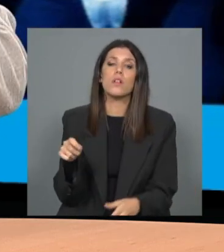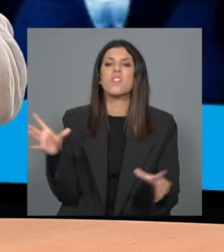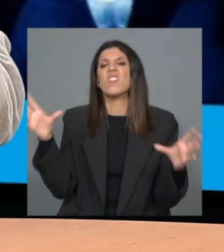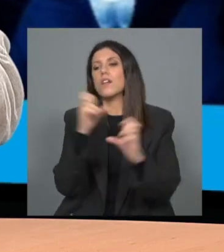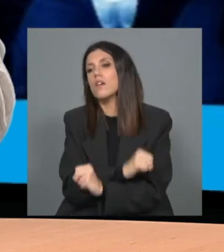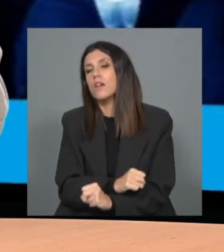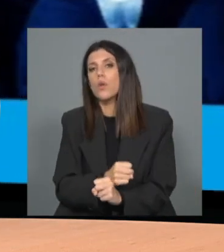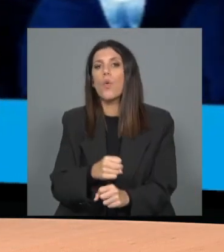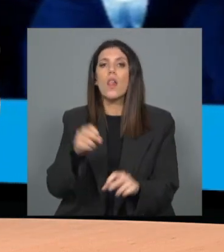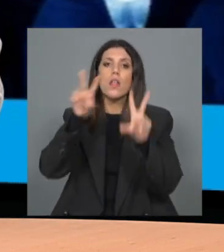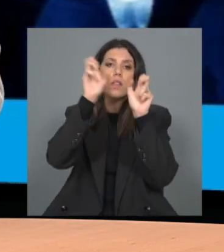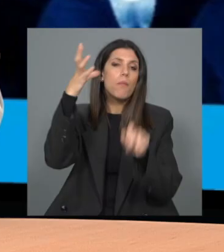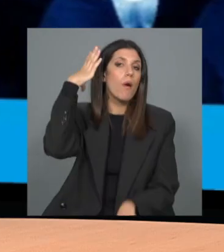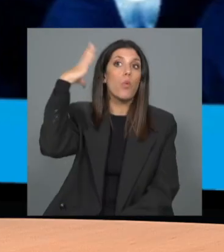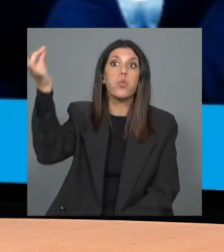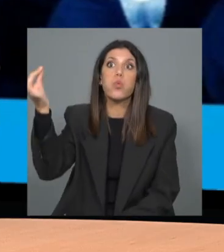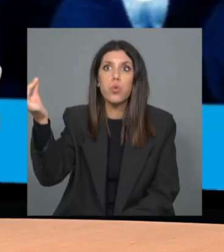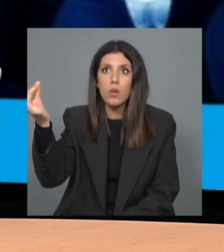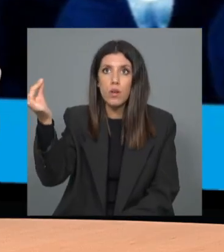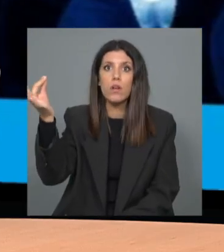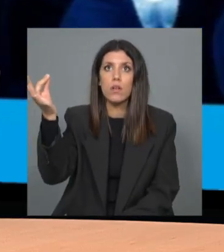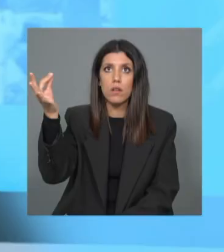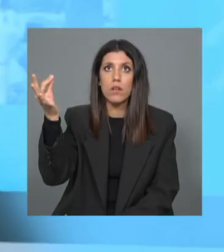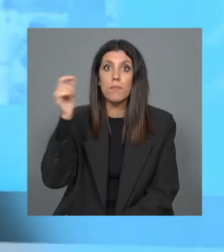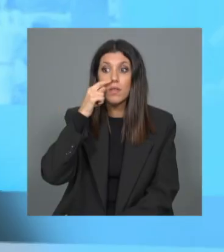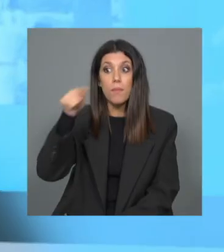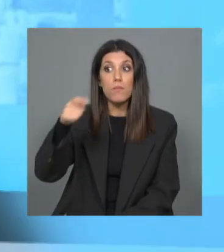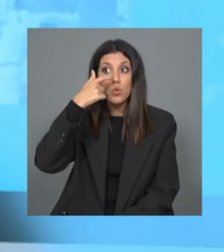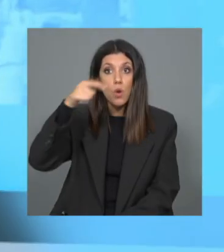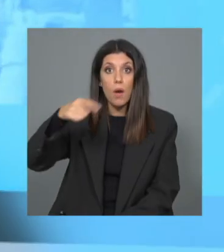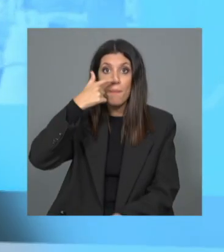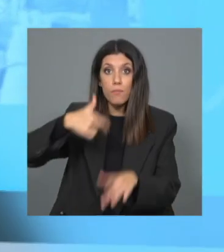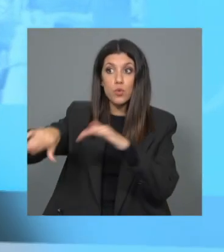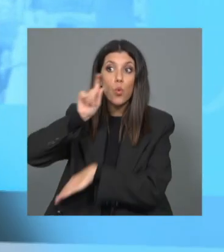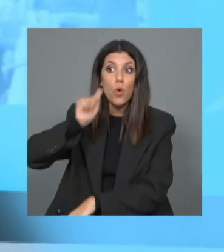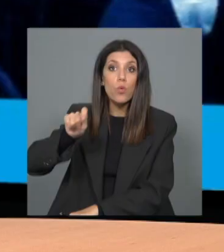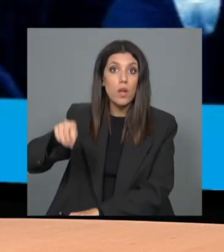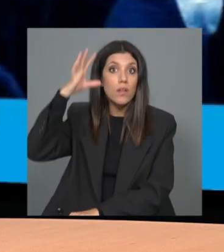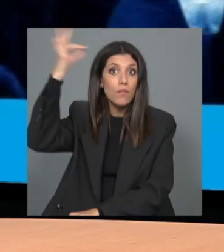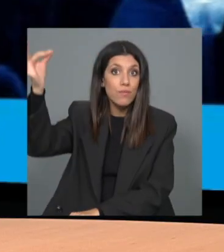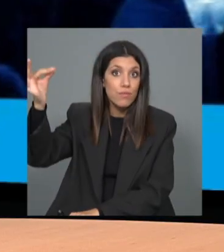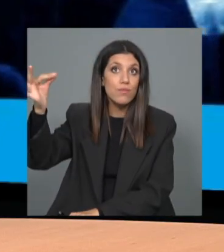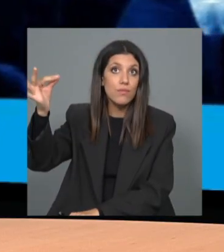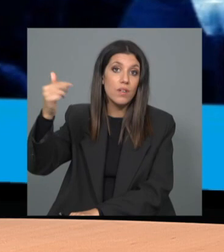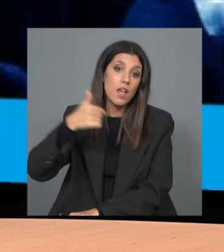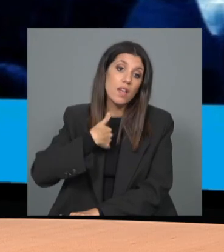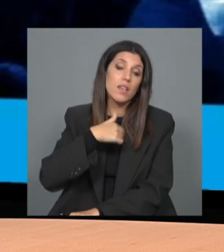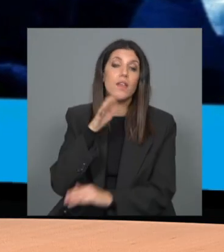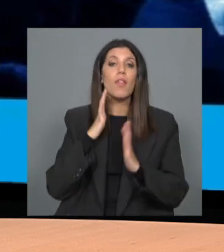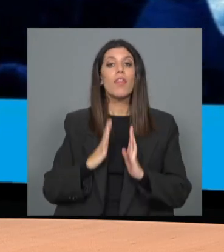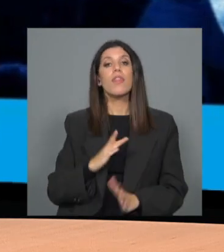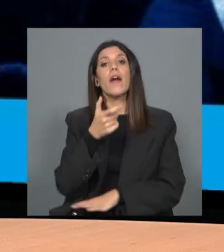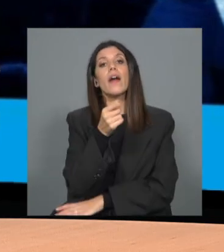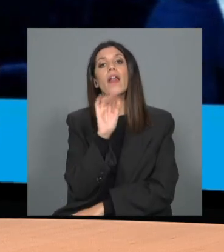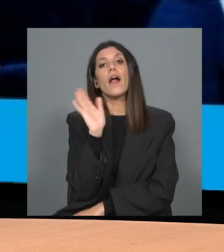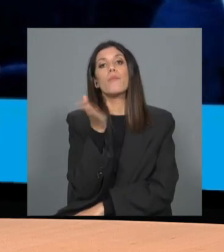que já não aguentam. Na verdade, quem não aguenta é quem está a sofrer as consequências, não é? Nós aqui temos essa opção de mudar de canal e é uma opção muito confortável, e é